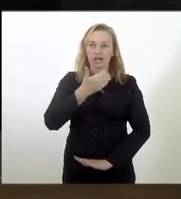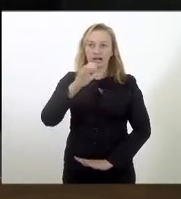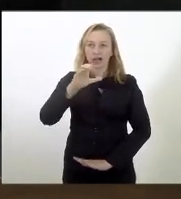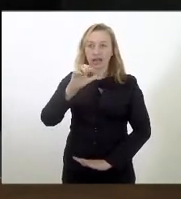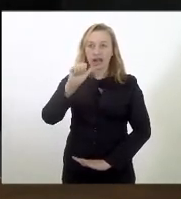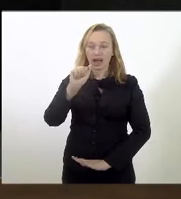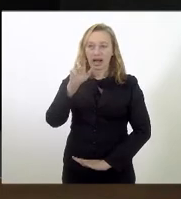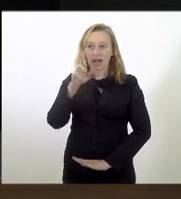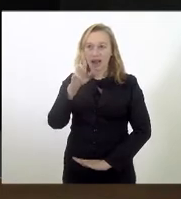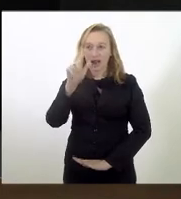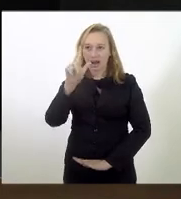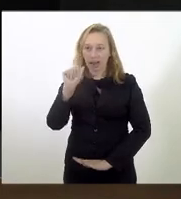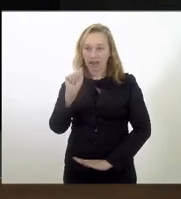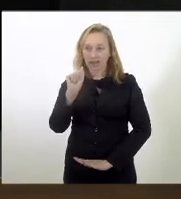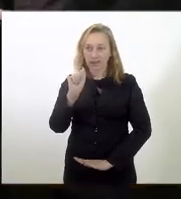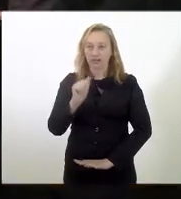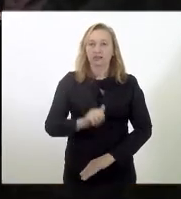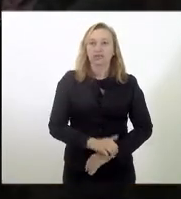Pinheiro.